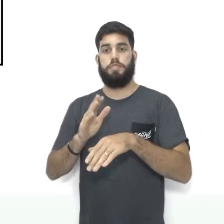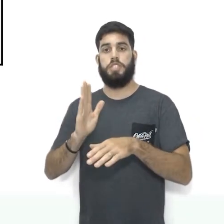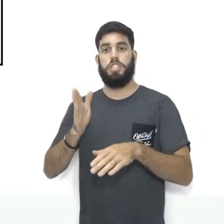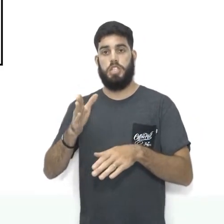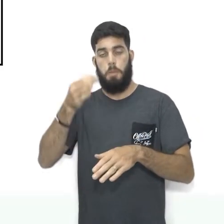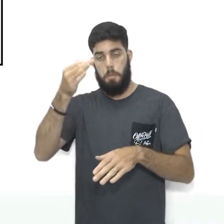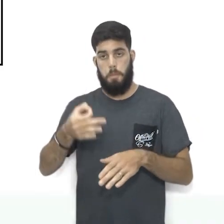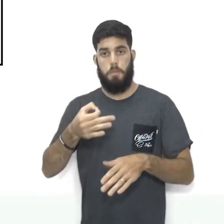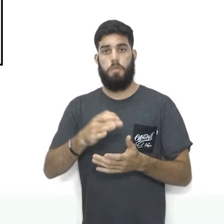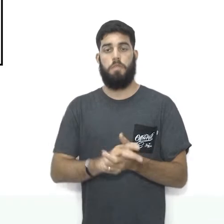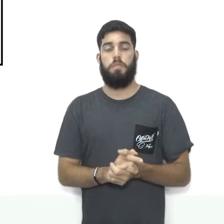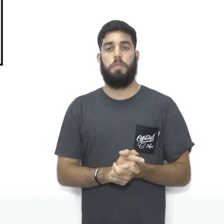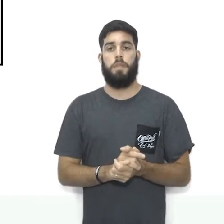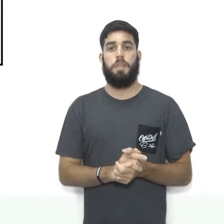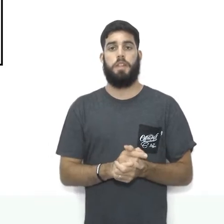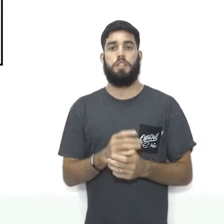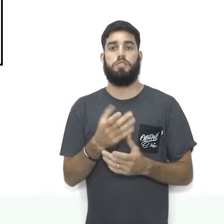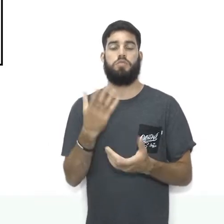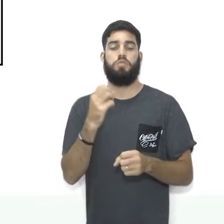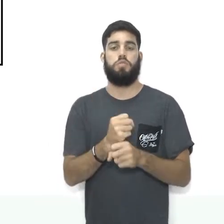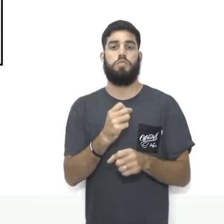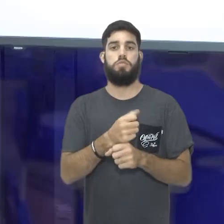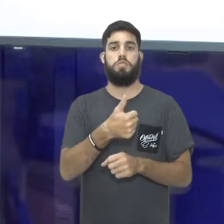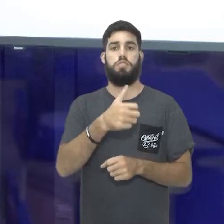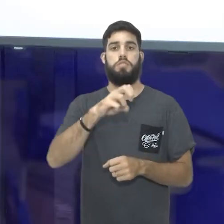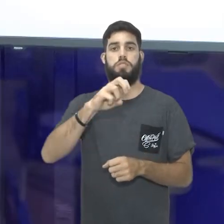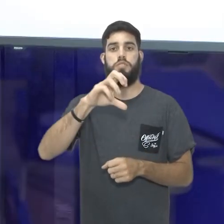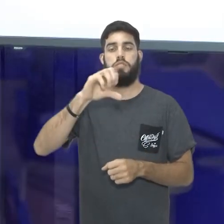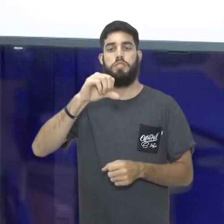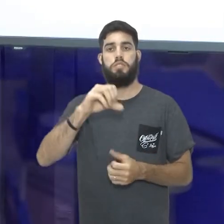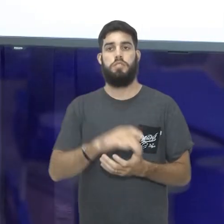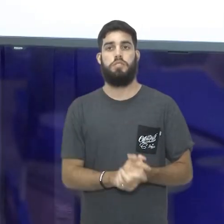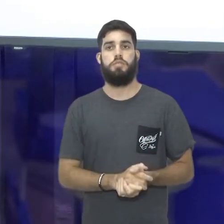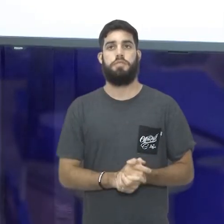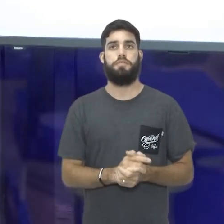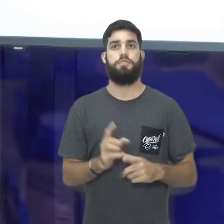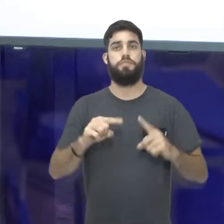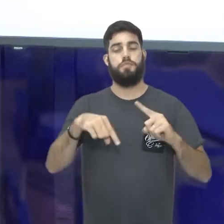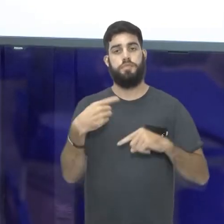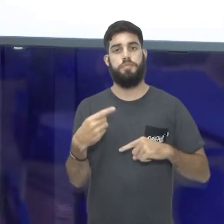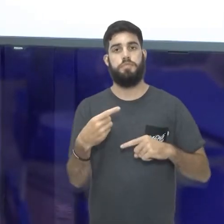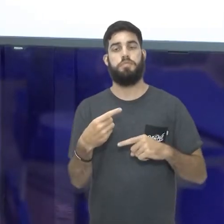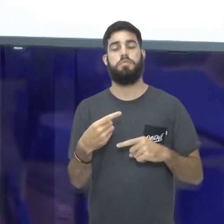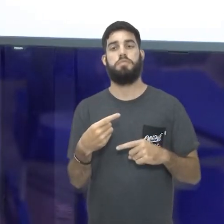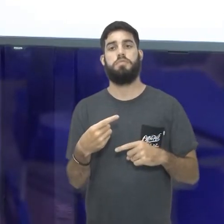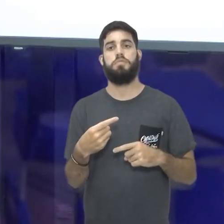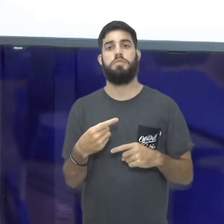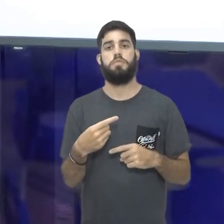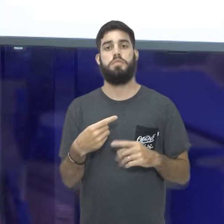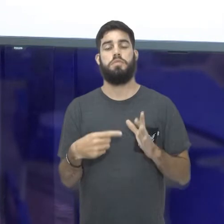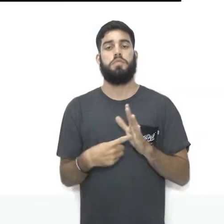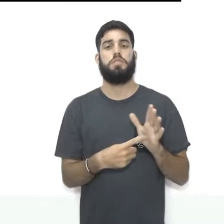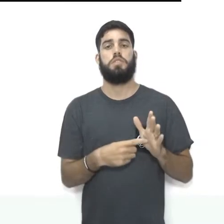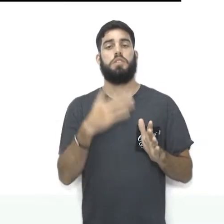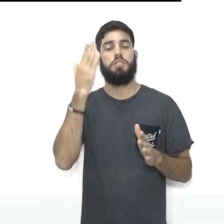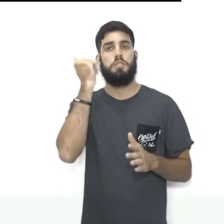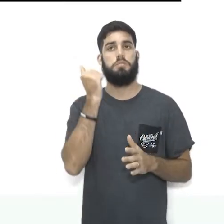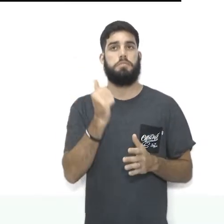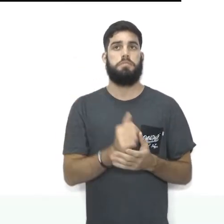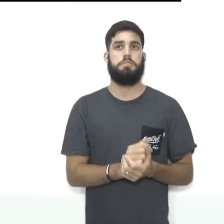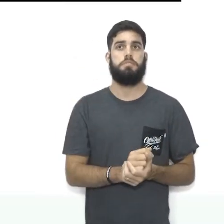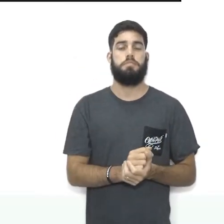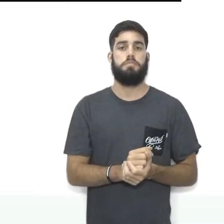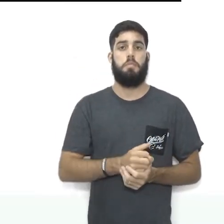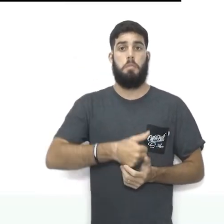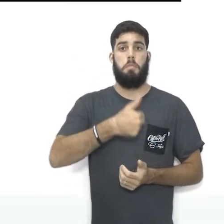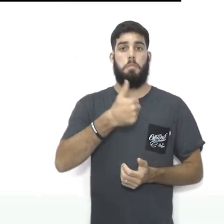x, chegando a um total de 159. O próximo item, ele indica o seguinte: sabendo que o